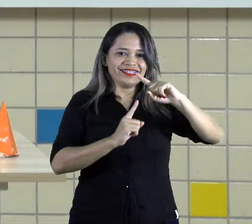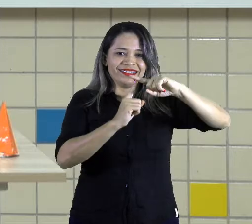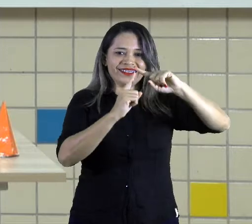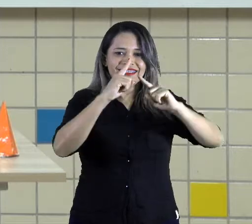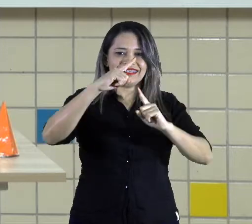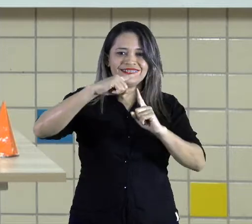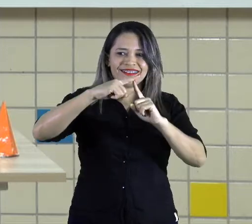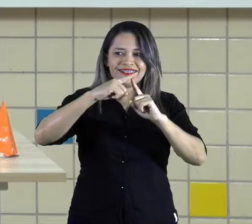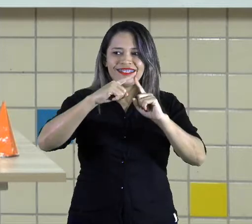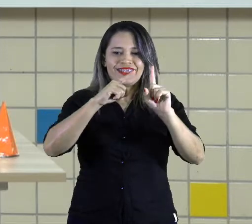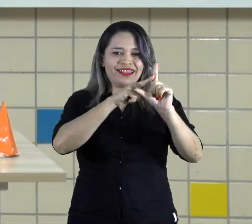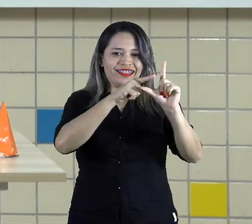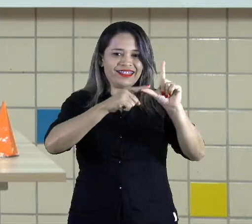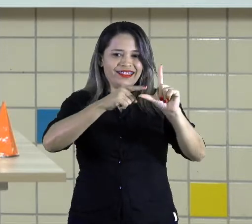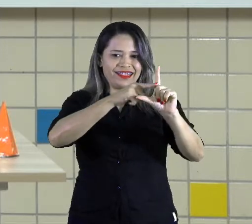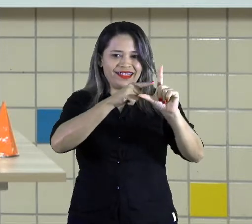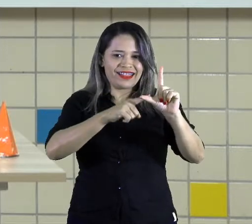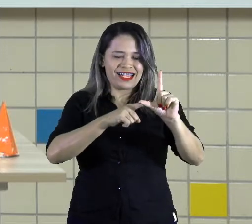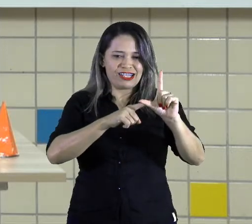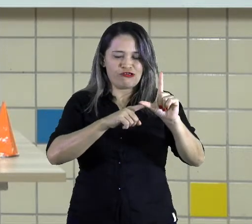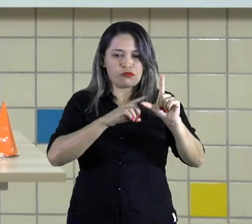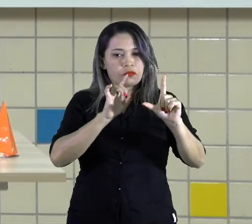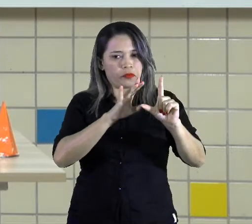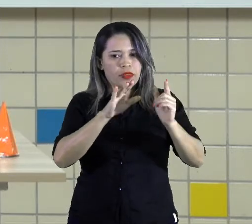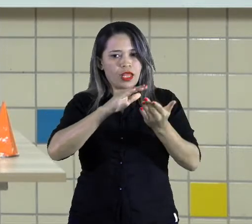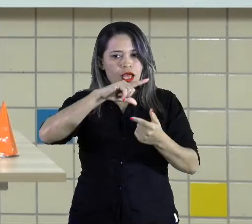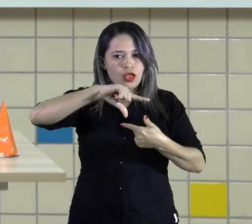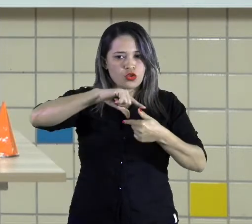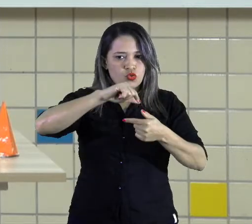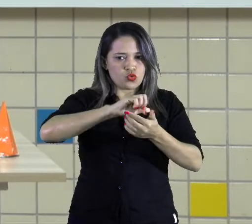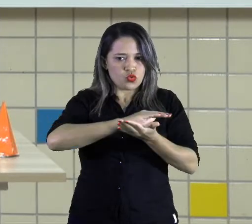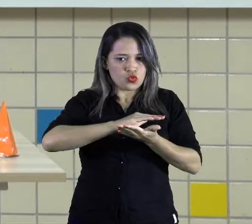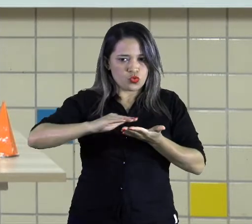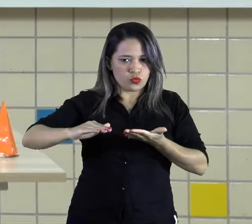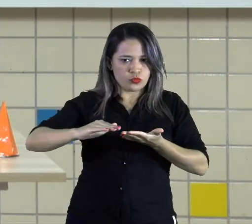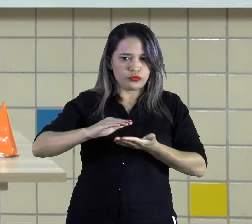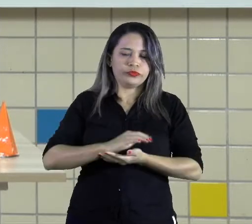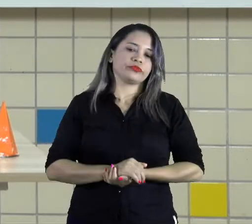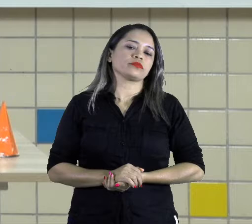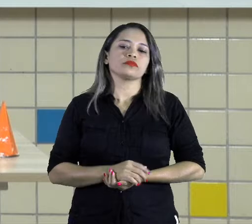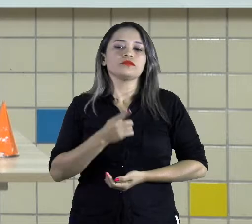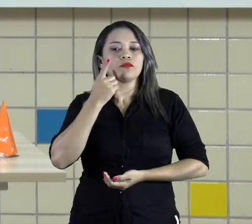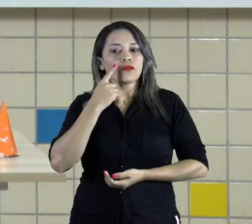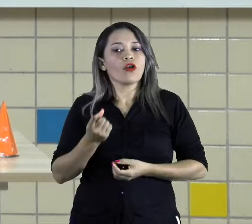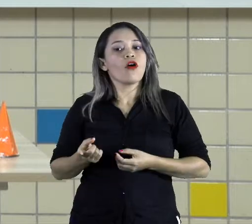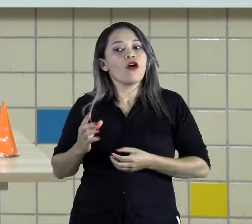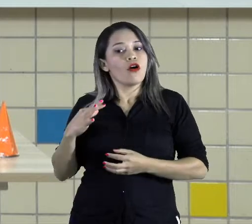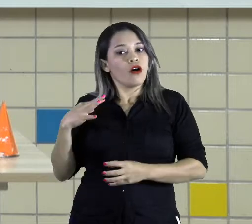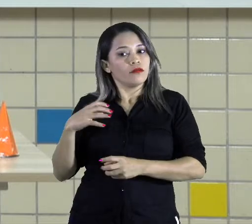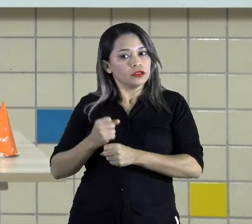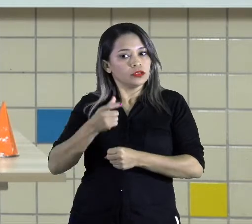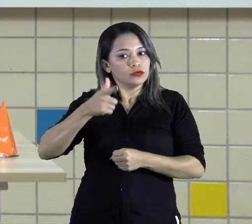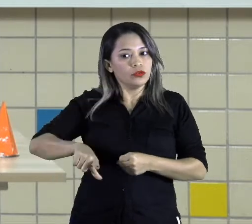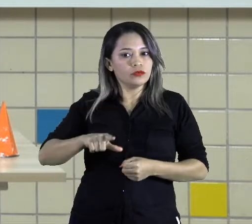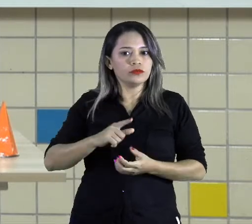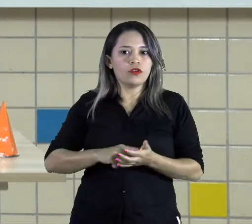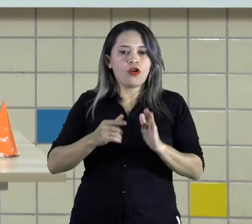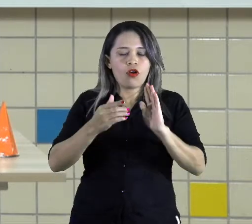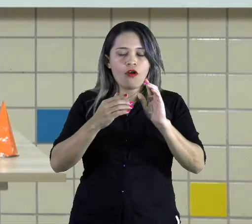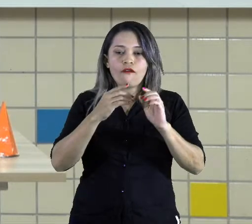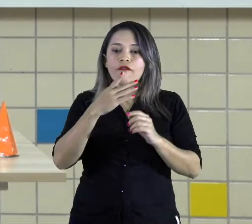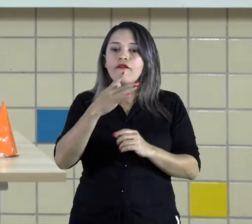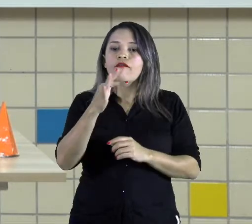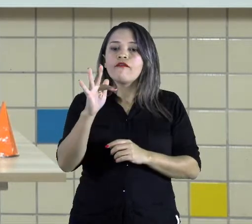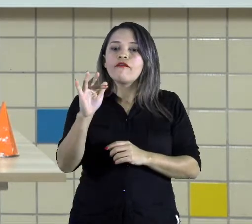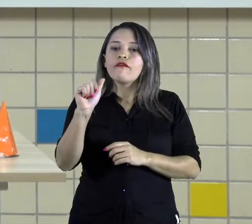um determinado sólido geométrico. Então, olha só, vamos revisar aqui. O que é face? São as paredinhas,